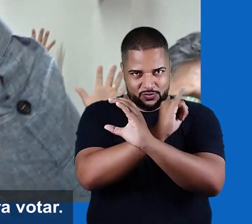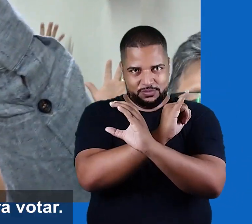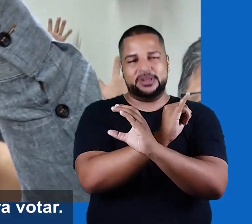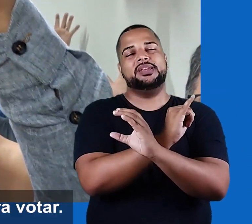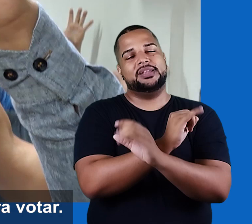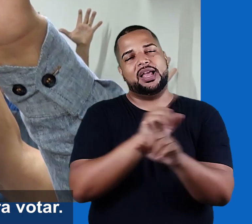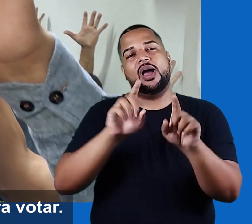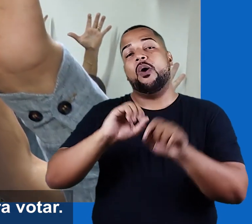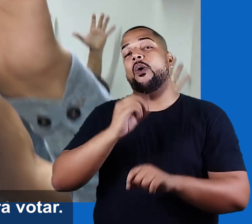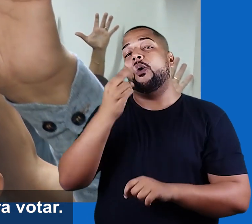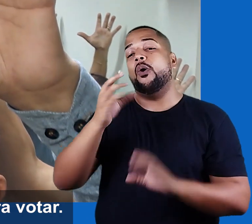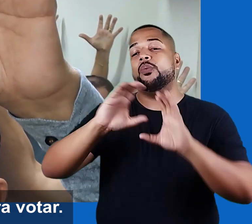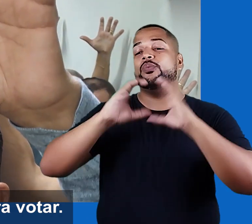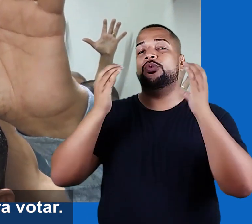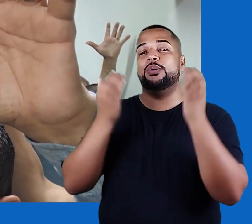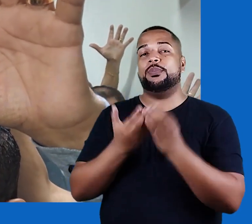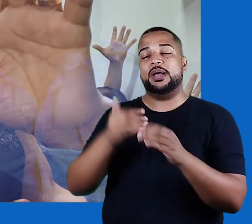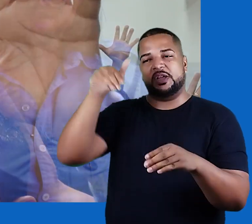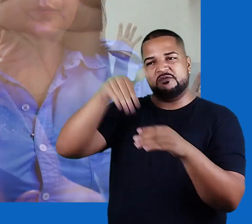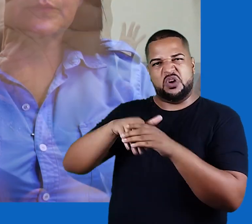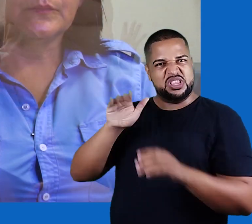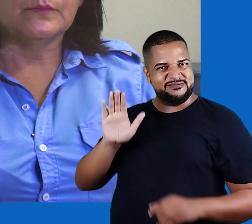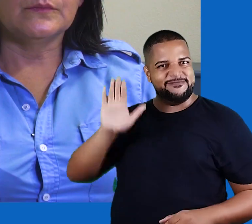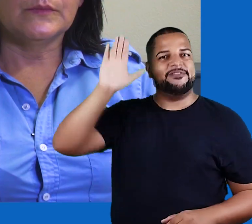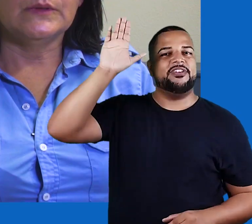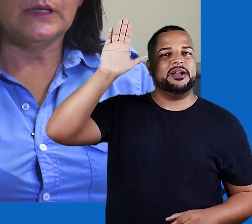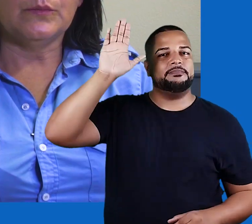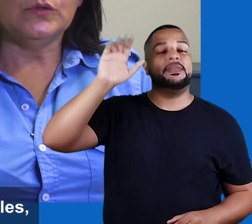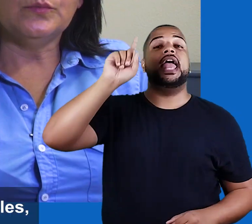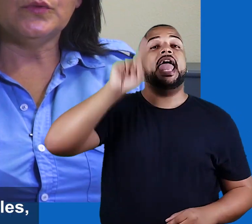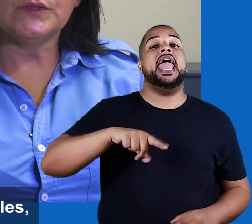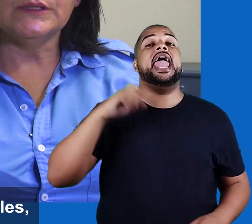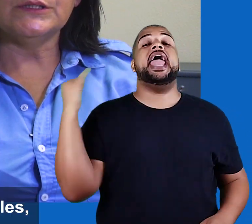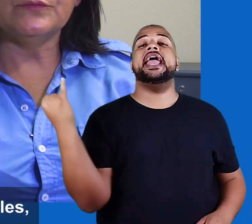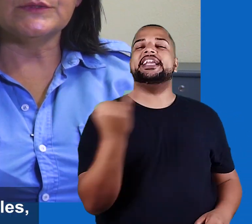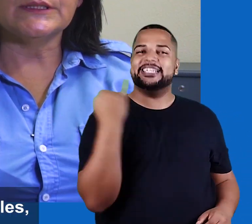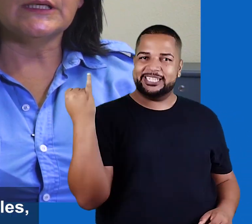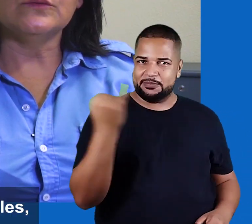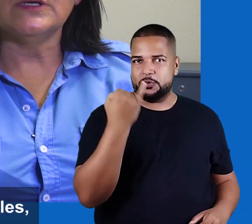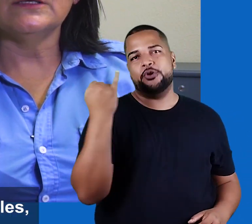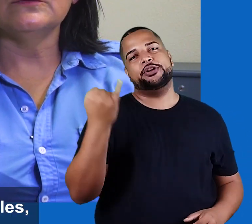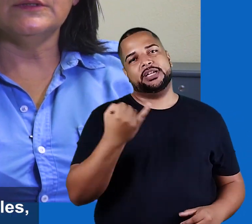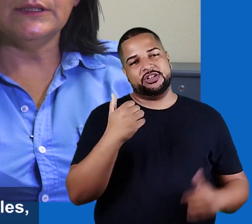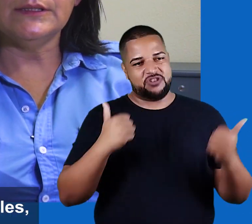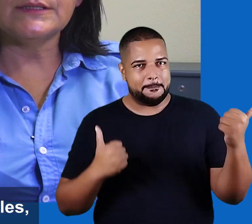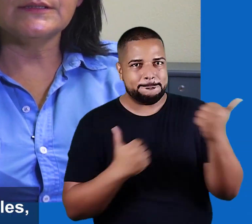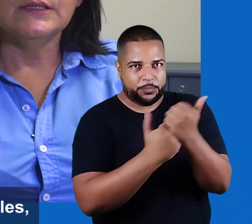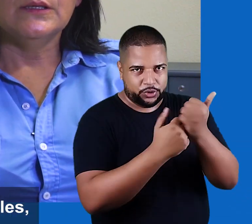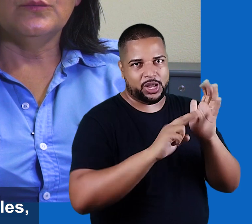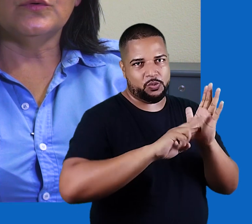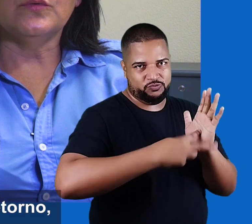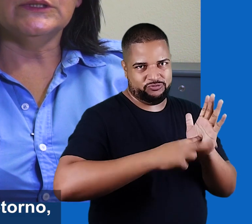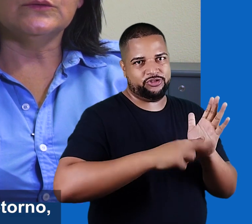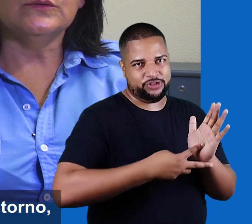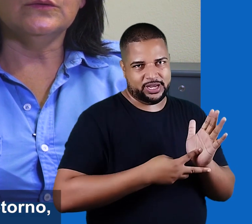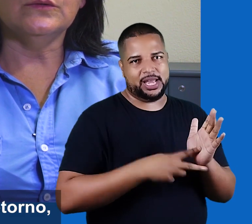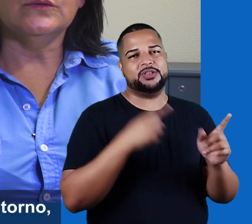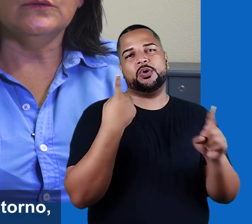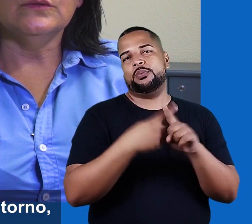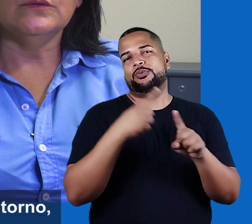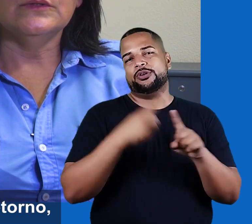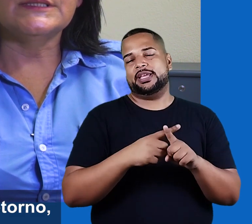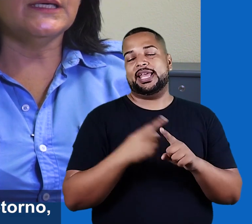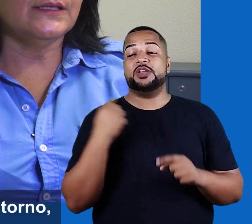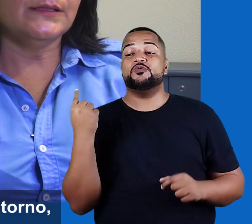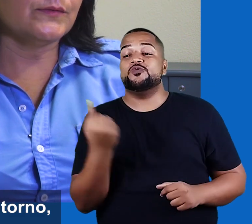mão em uma assembleia para votar. É muito importante você estar do lado deles,